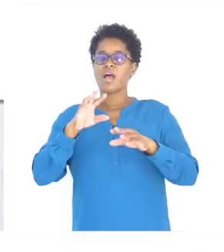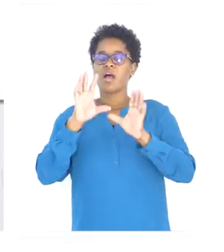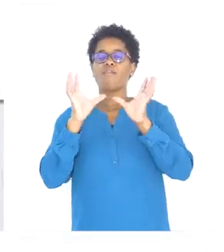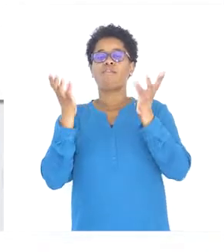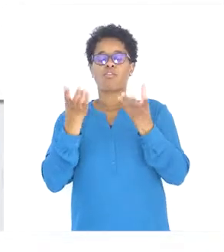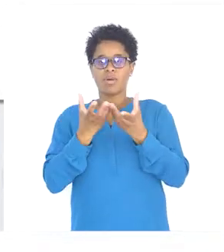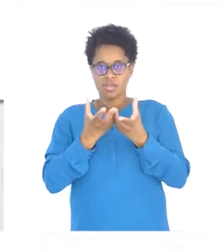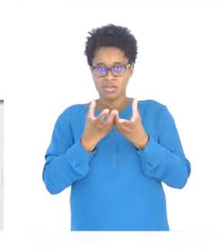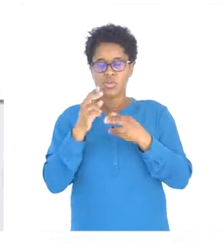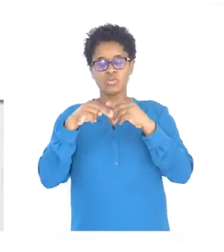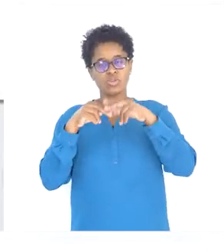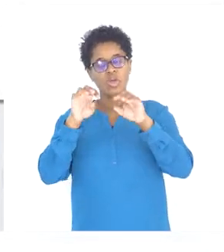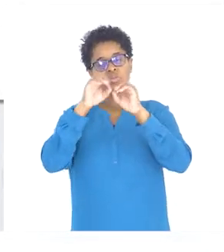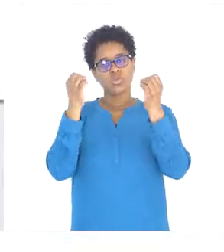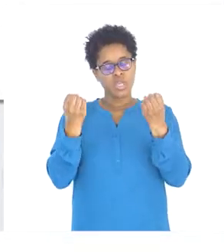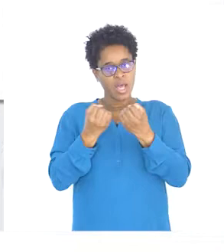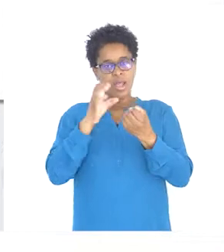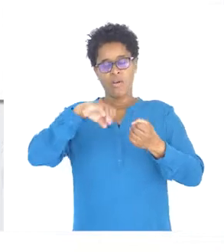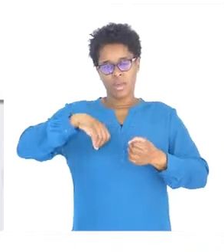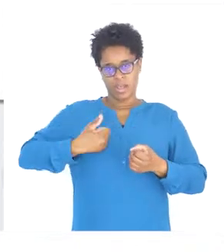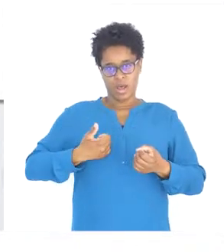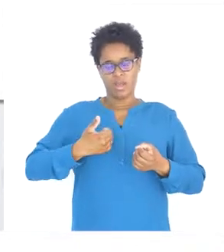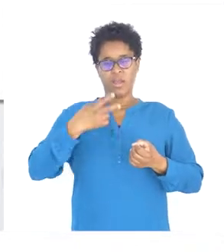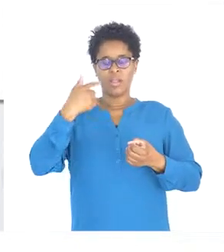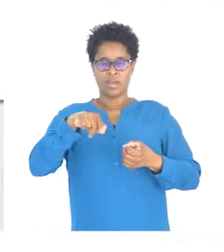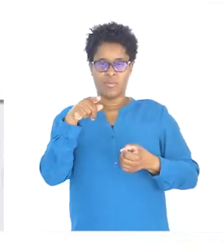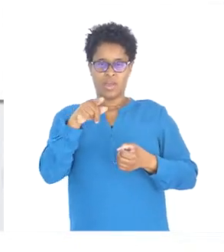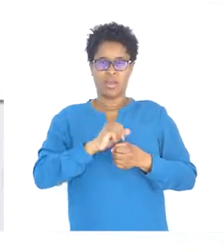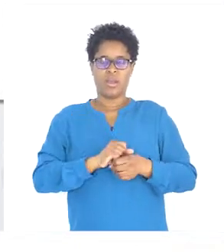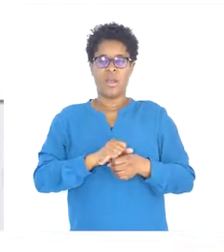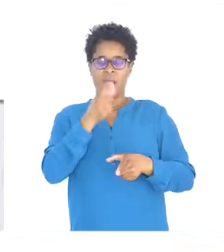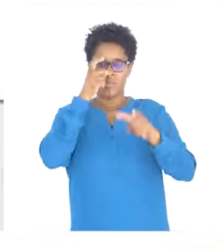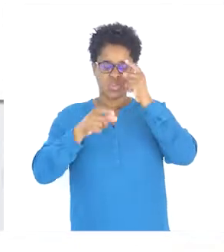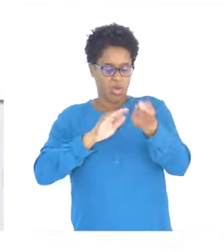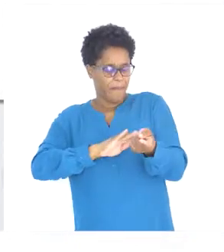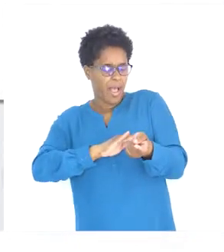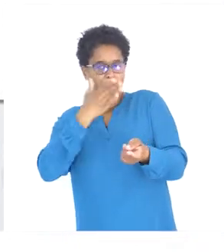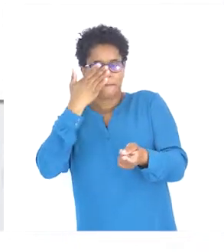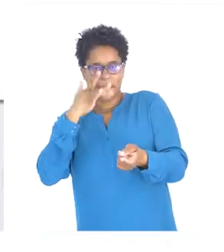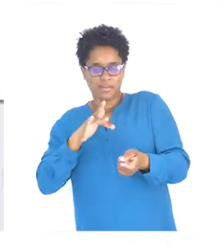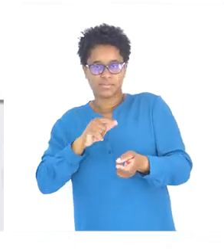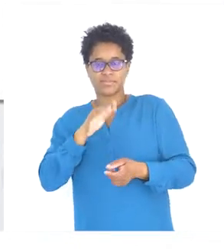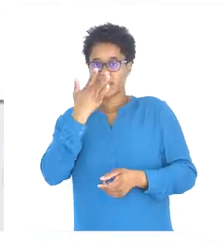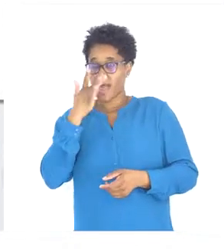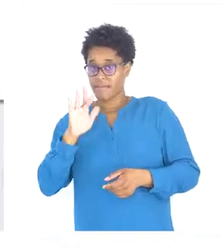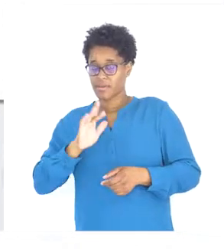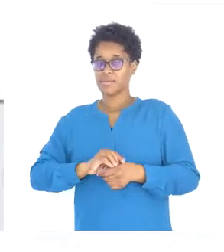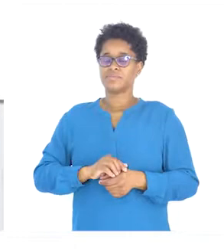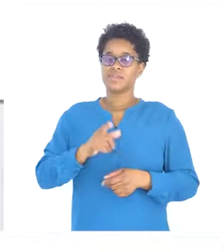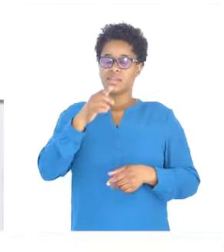da sociedade cabo-verdiana. Temos aqui negros africanos e